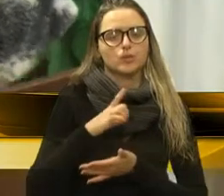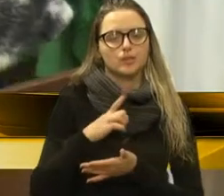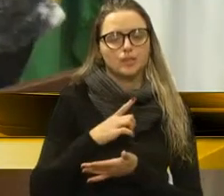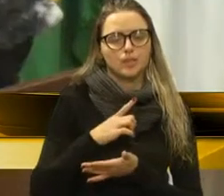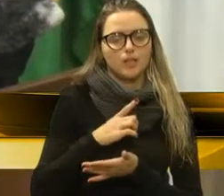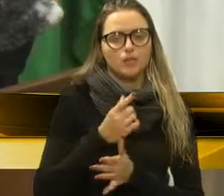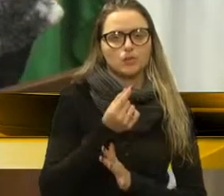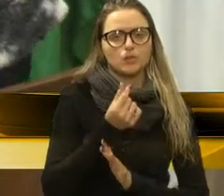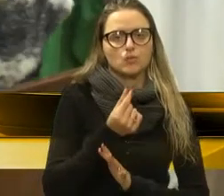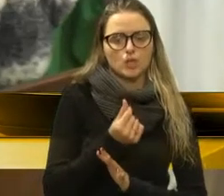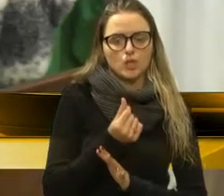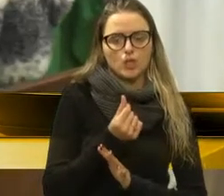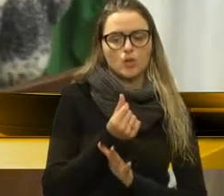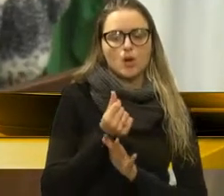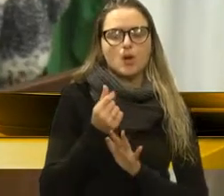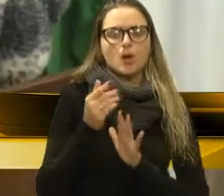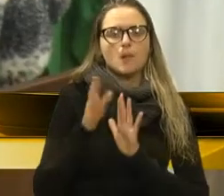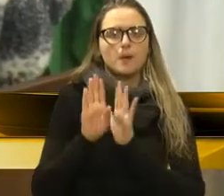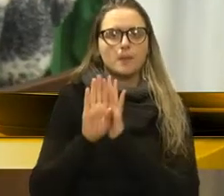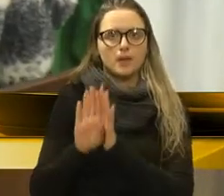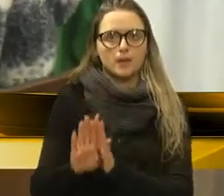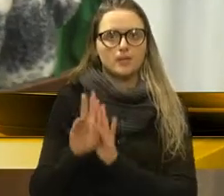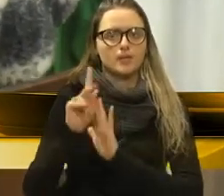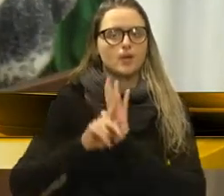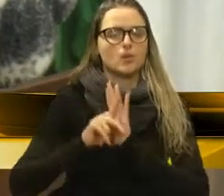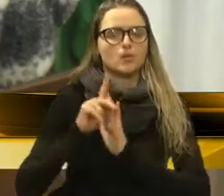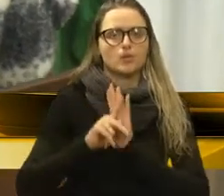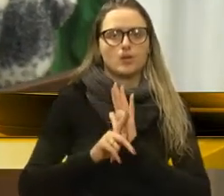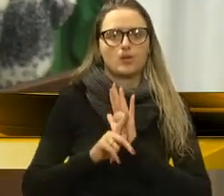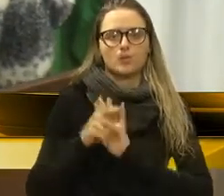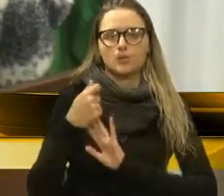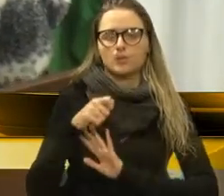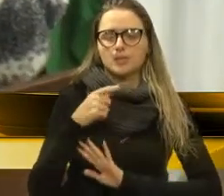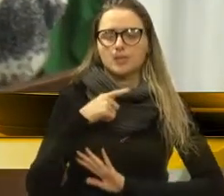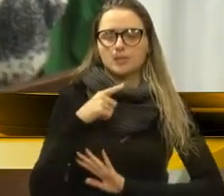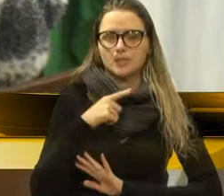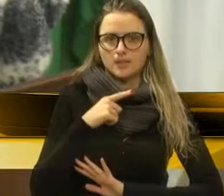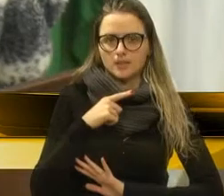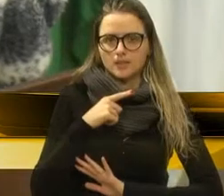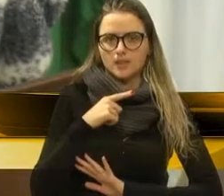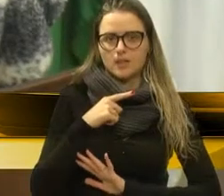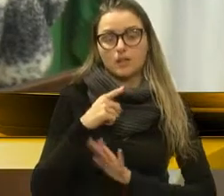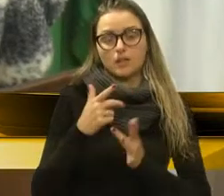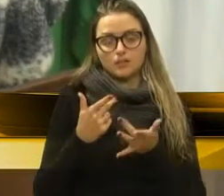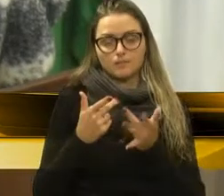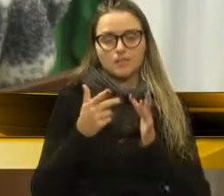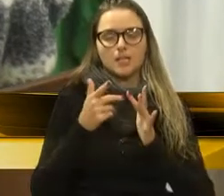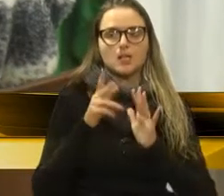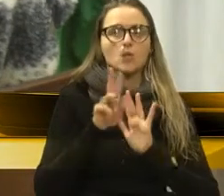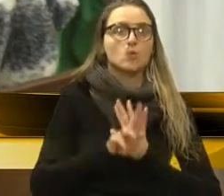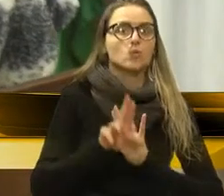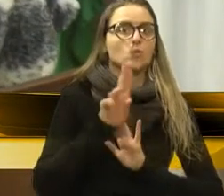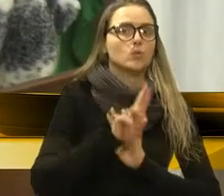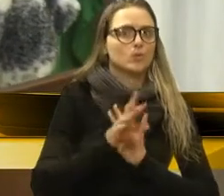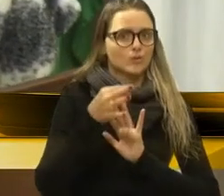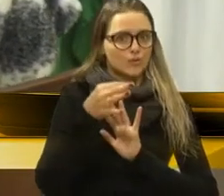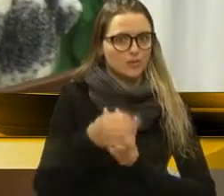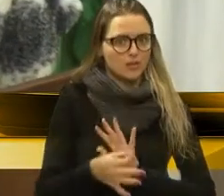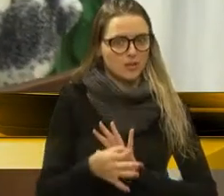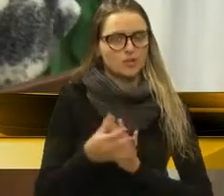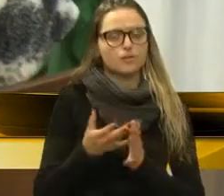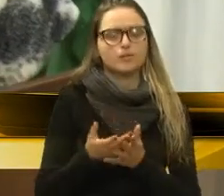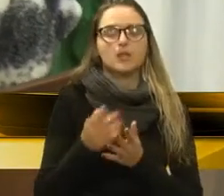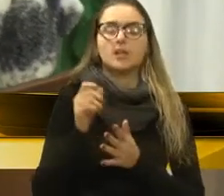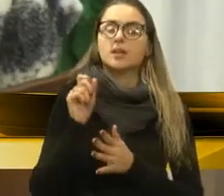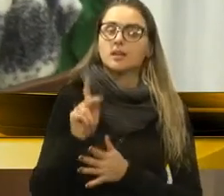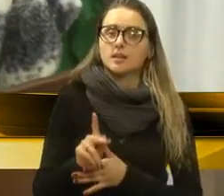Único para ser direcionado para um projeto, ele tem que ser muito bem utilizado. Então, ninguém melhor do que